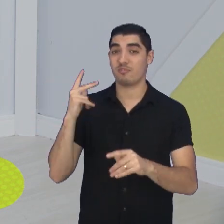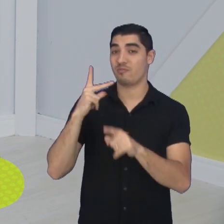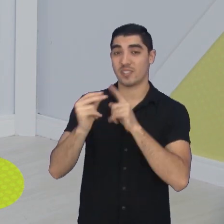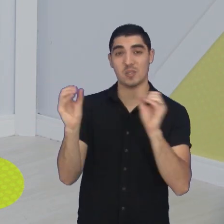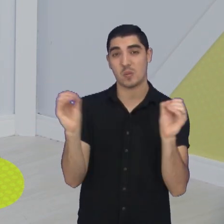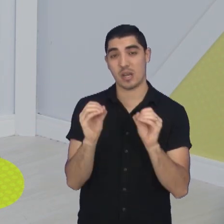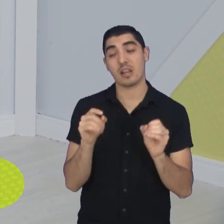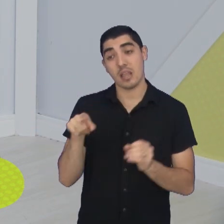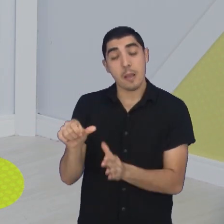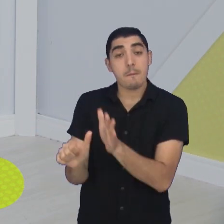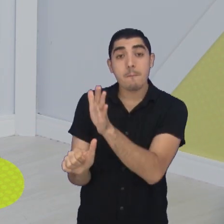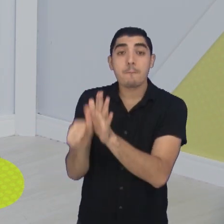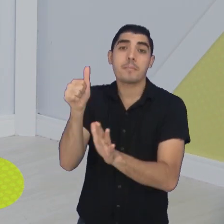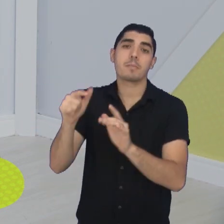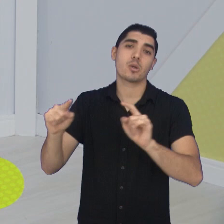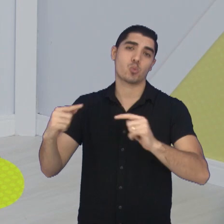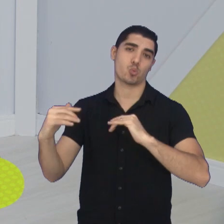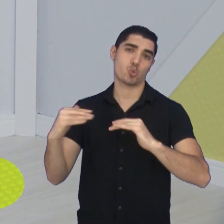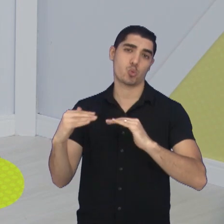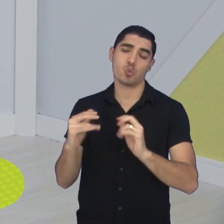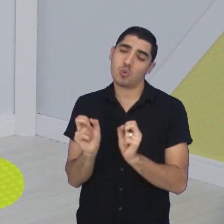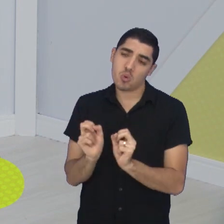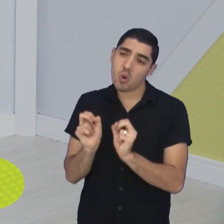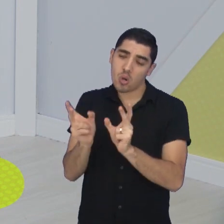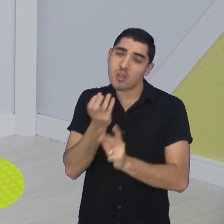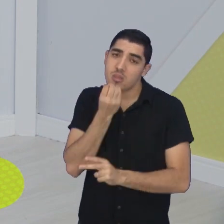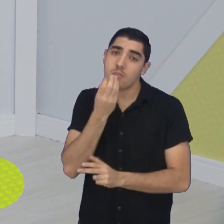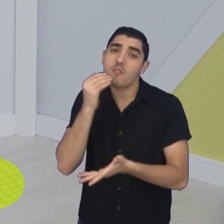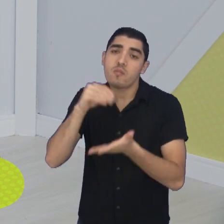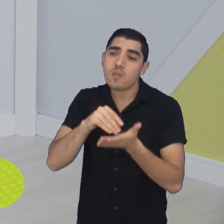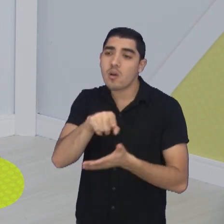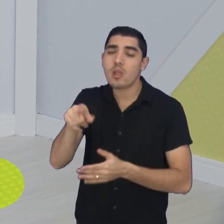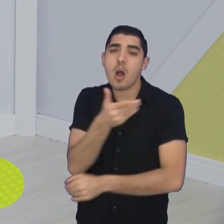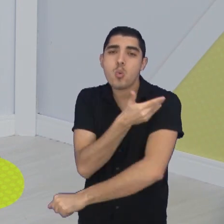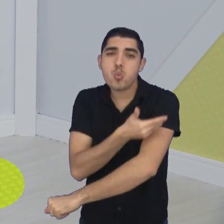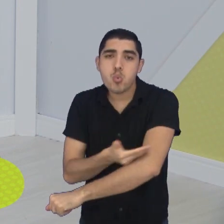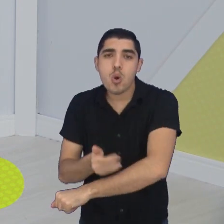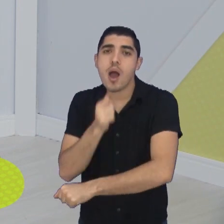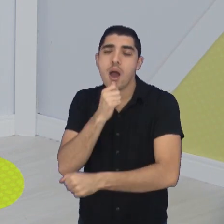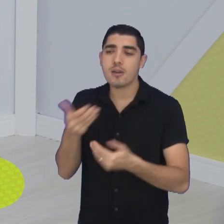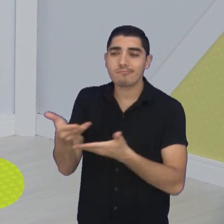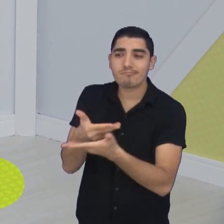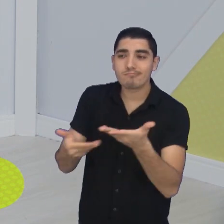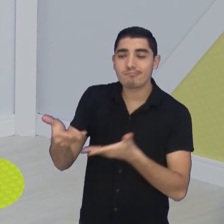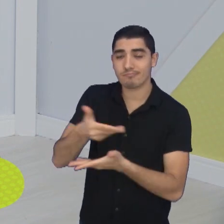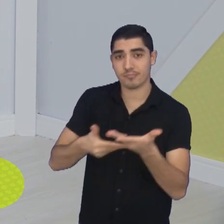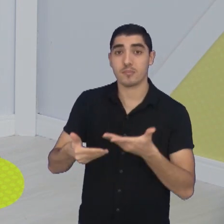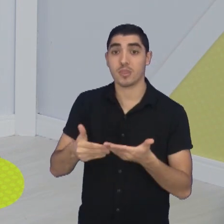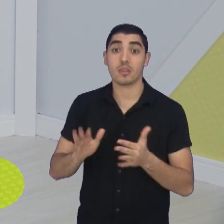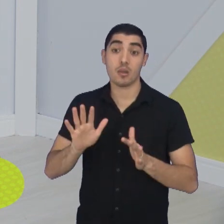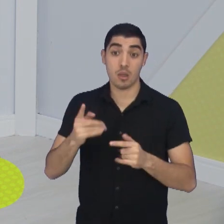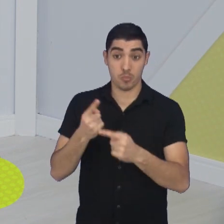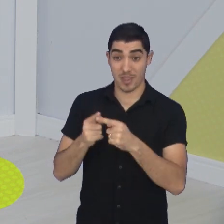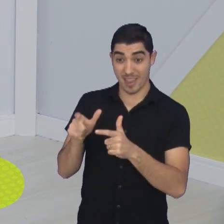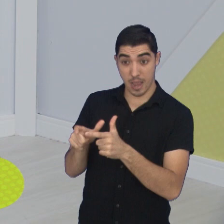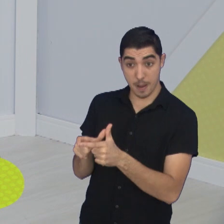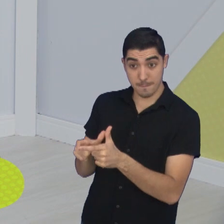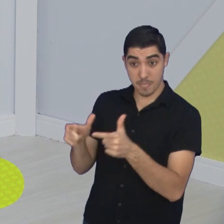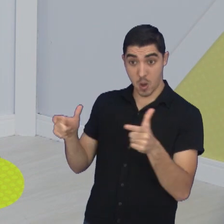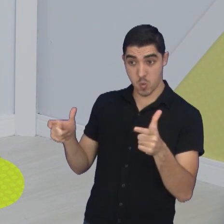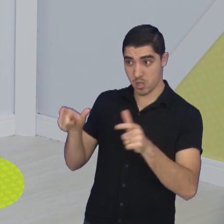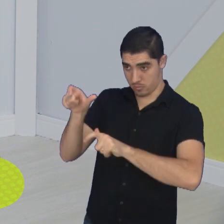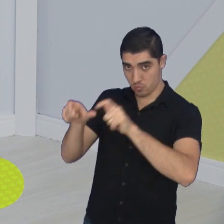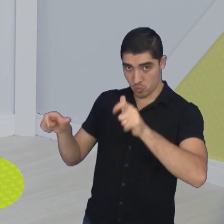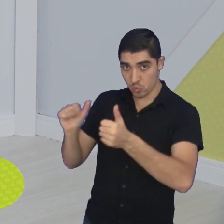ser a estreia, tem que dar um desconto pela falta de entrosamento, tem que pese o São José já vir treinando há um bom tempo, a maioria dos jogadores já